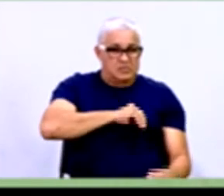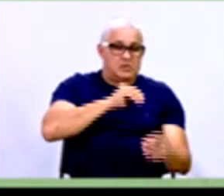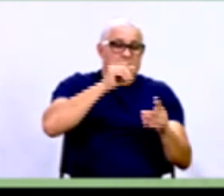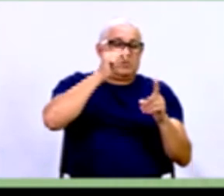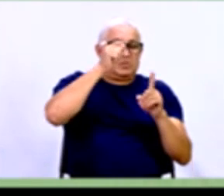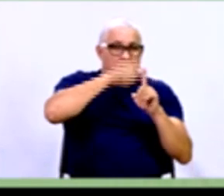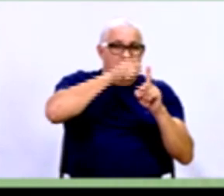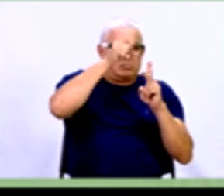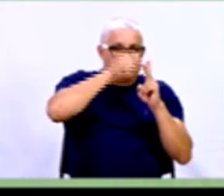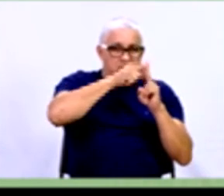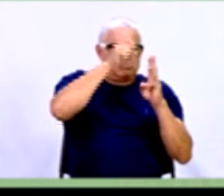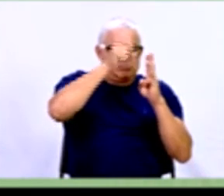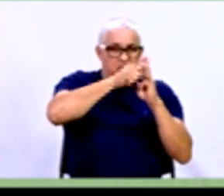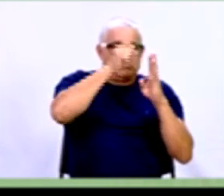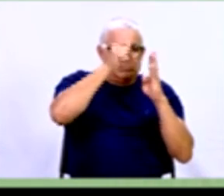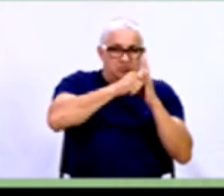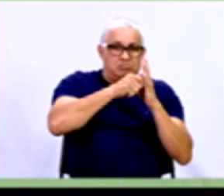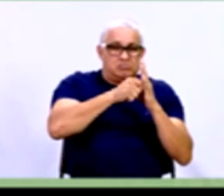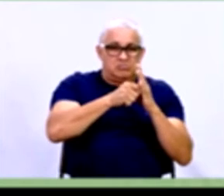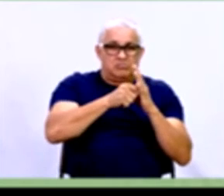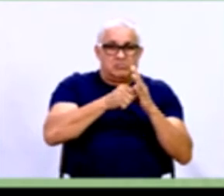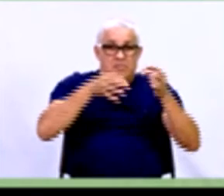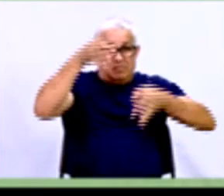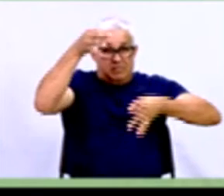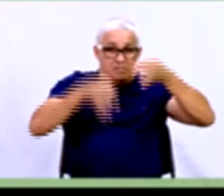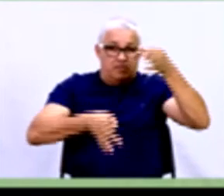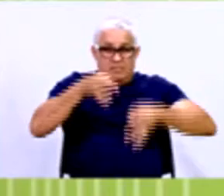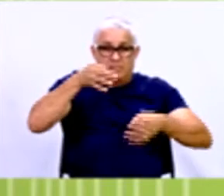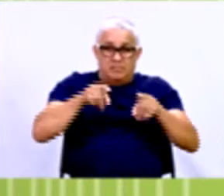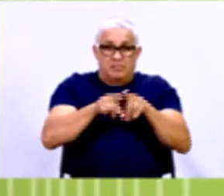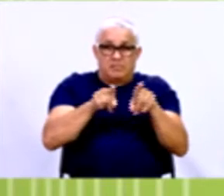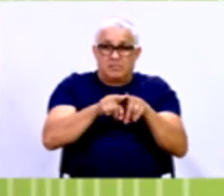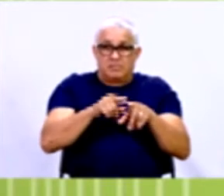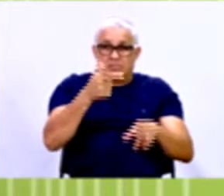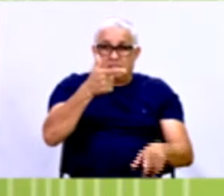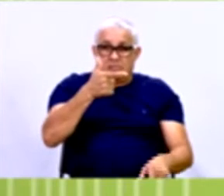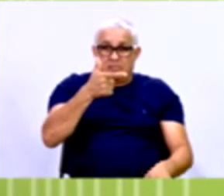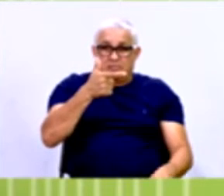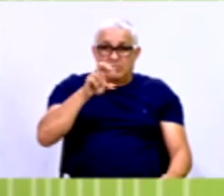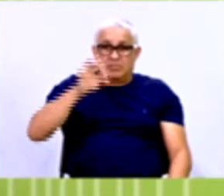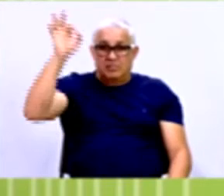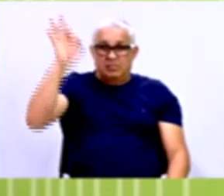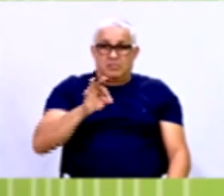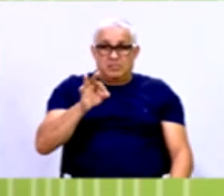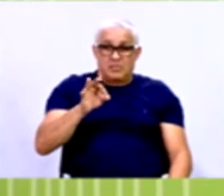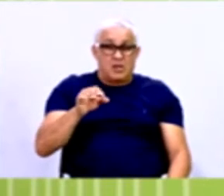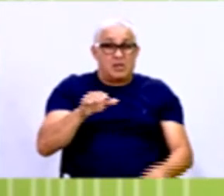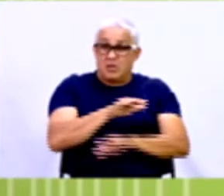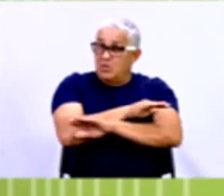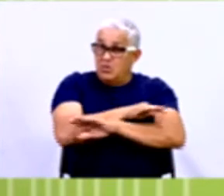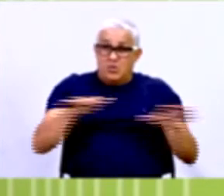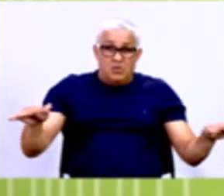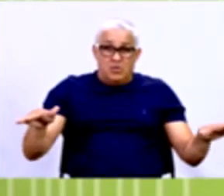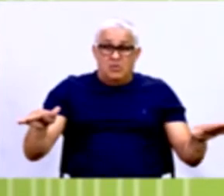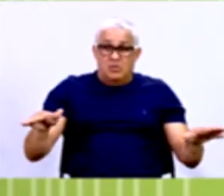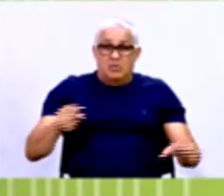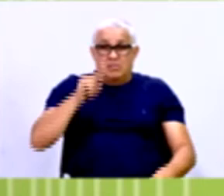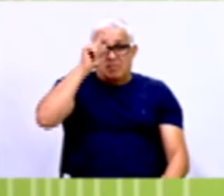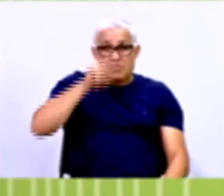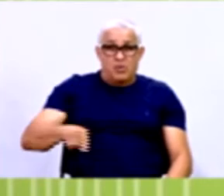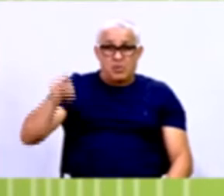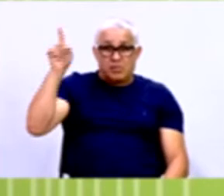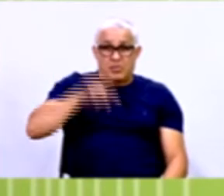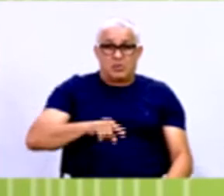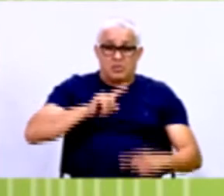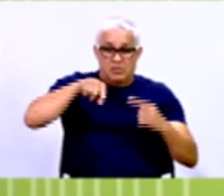né? Seria o pensionista, no entanto, esses 25% seriam acabados, porque o objetivo dele era dar uma